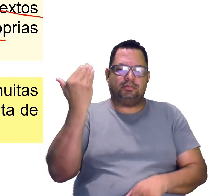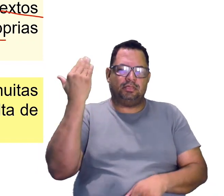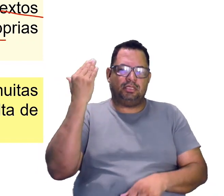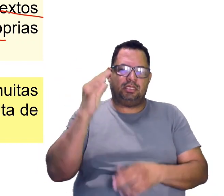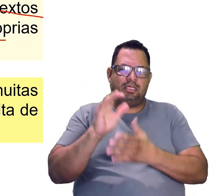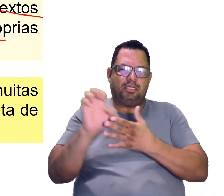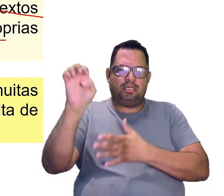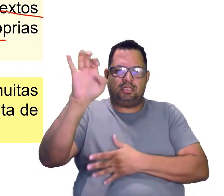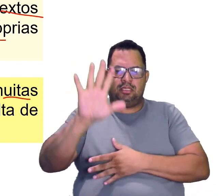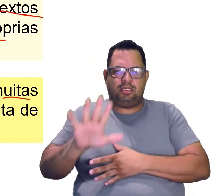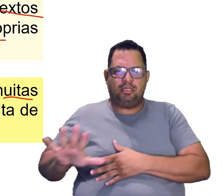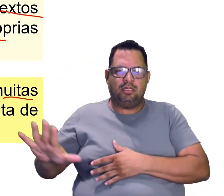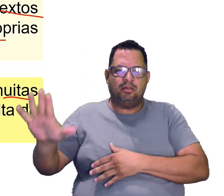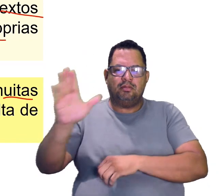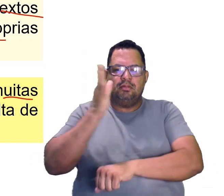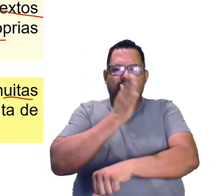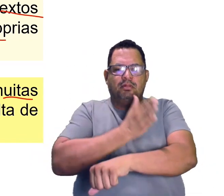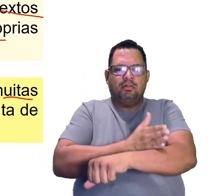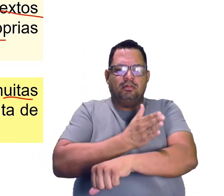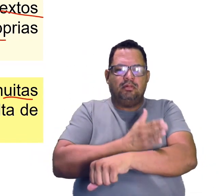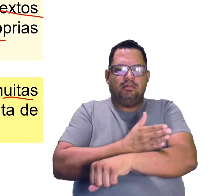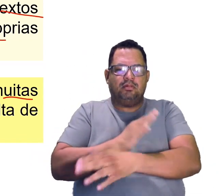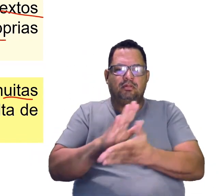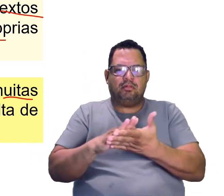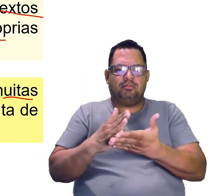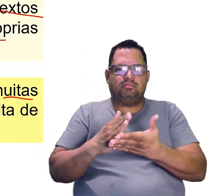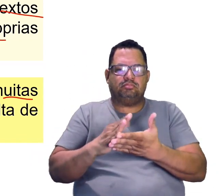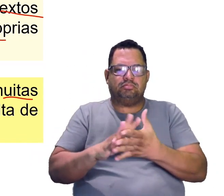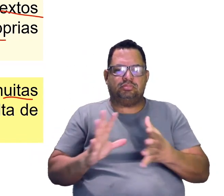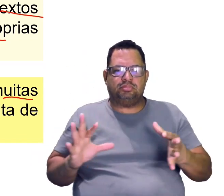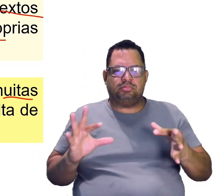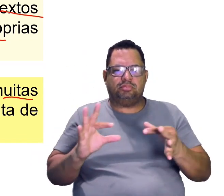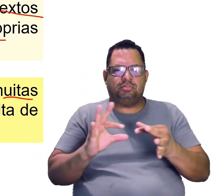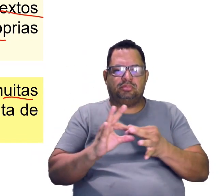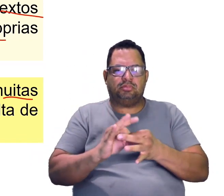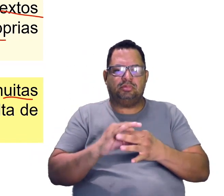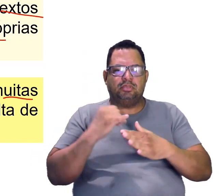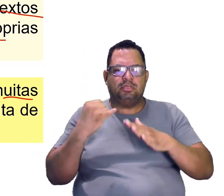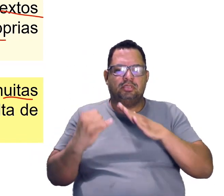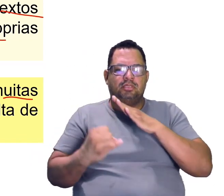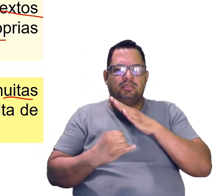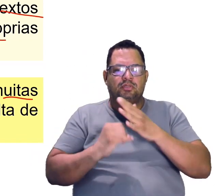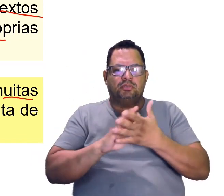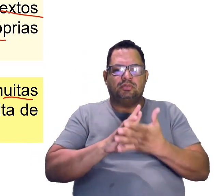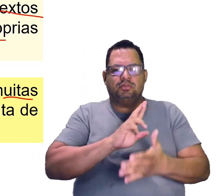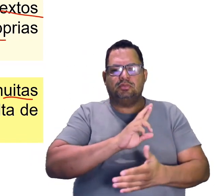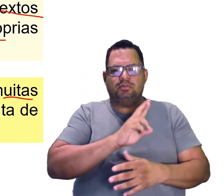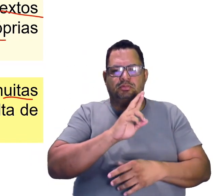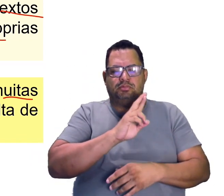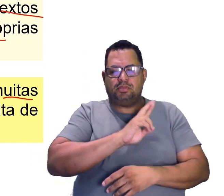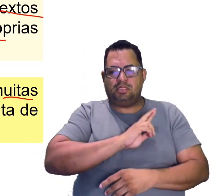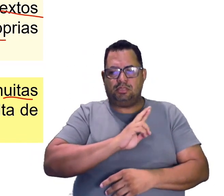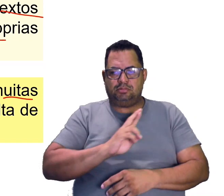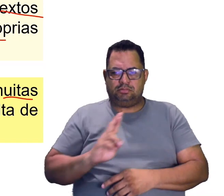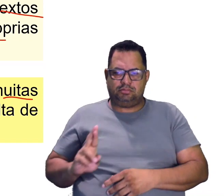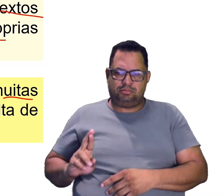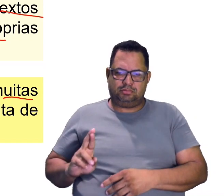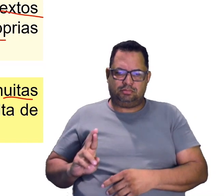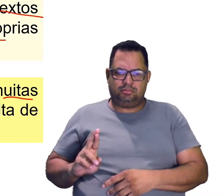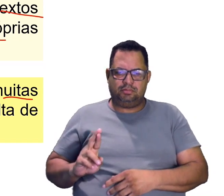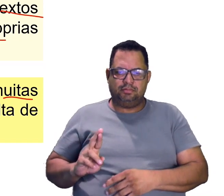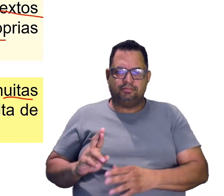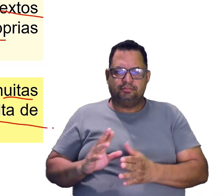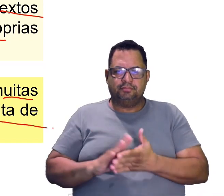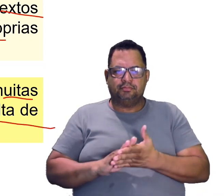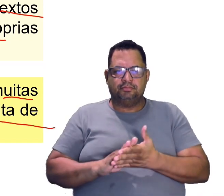Europa medieval, que era muitas vezes ligada a instituições religiosas, né, nas práticas religiosas,